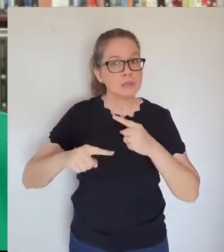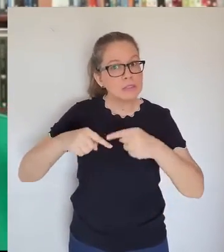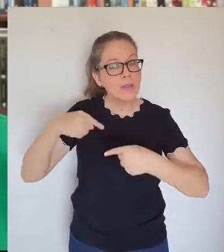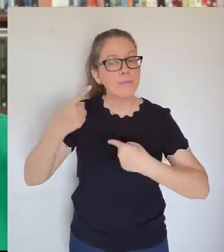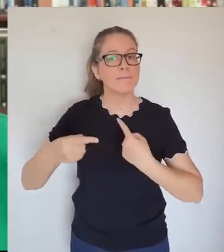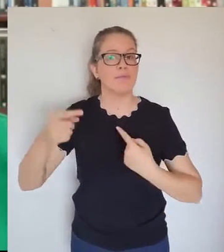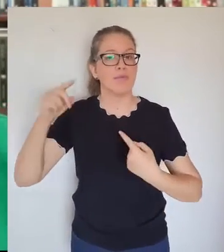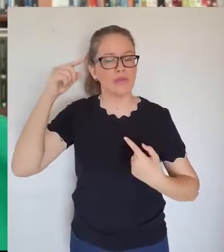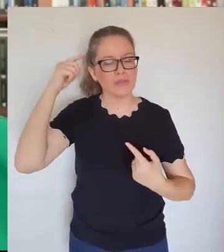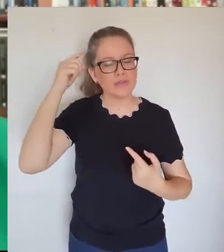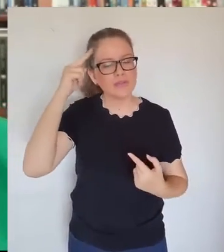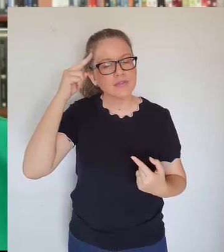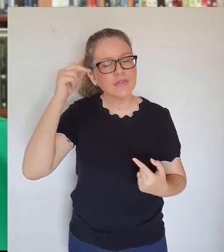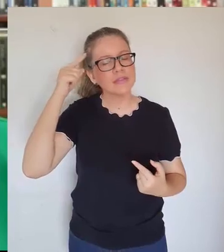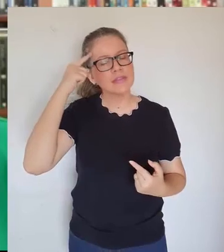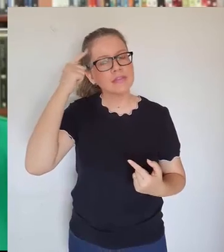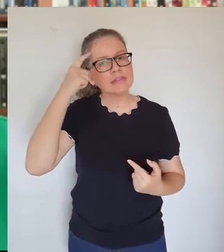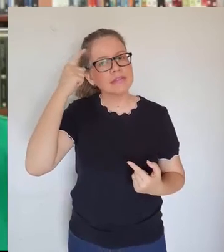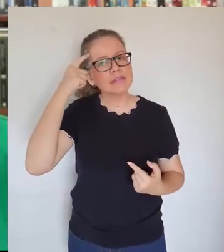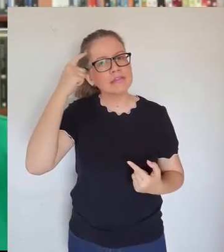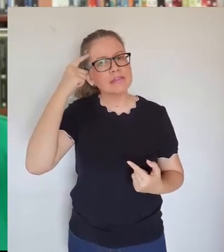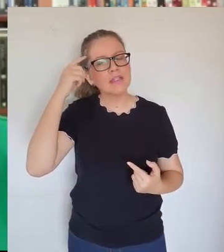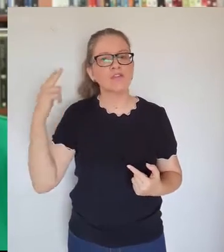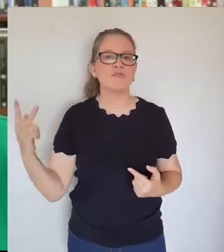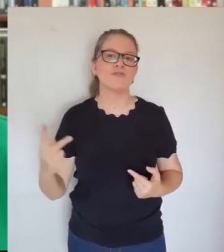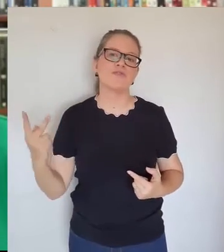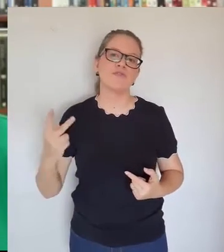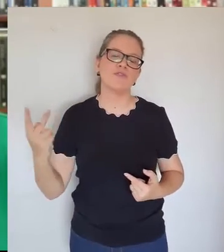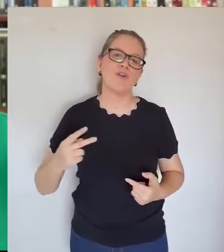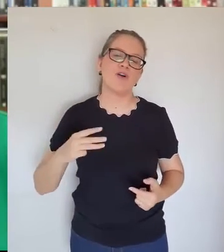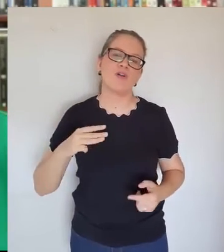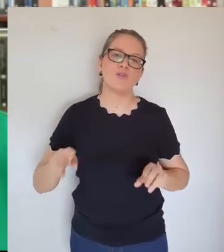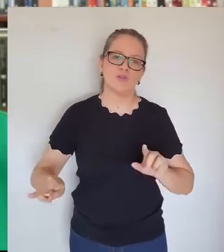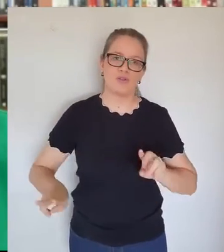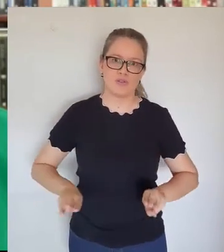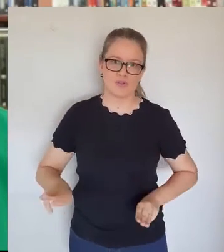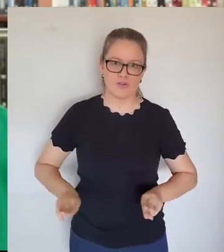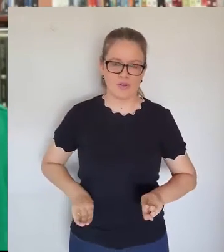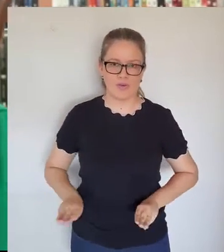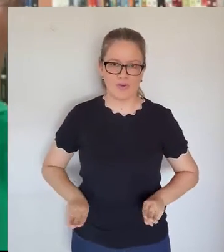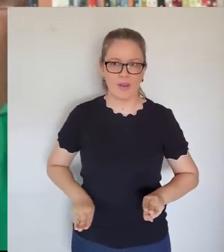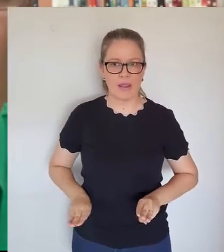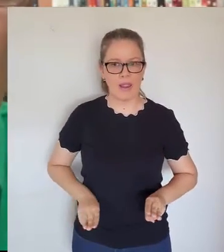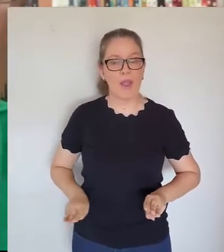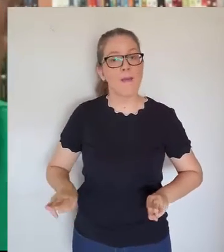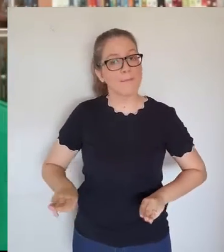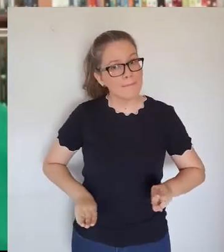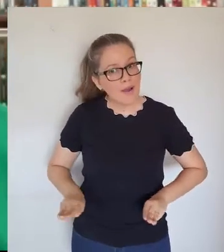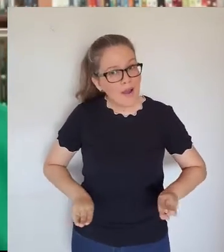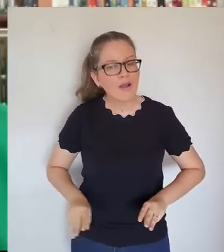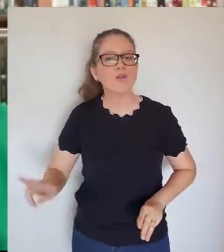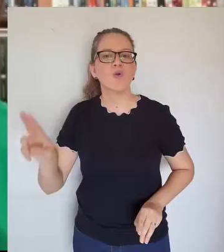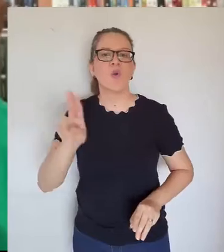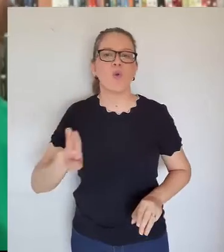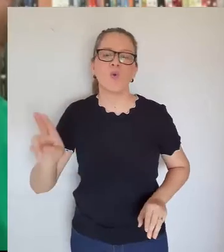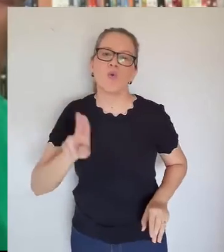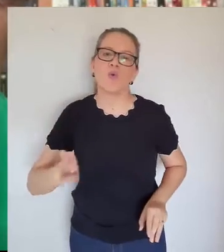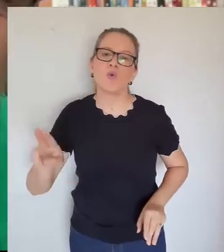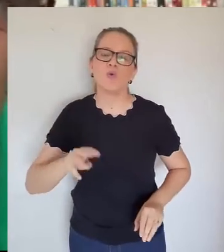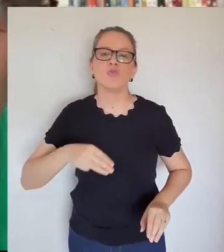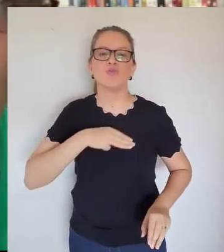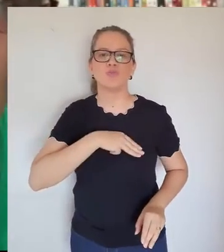e vê o valor de Marcos e manda buscar Marcos e diz, ele me é útil, ele é útil para